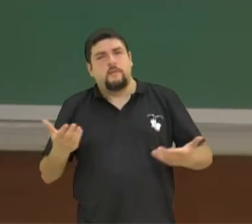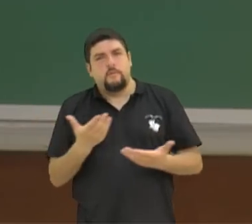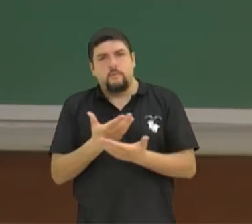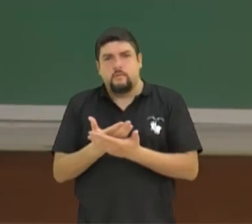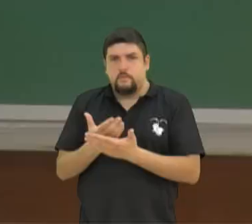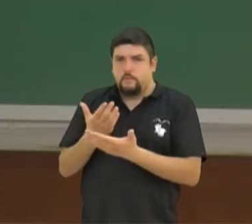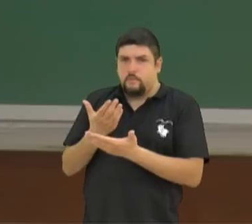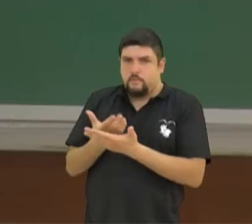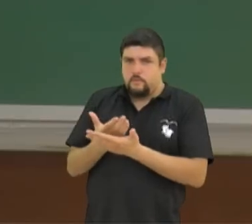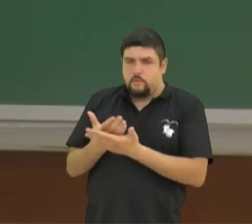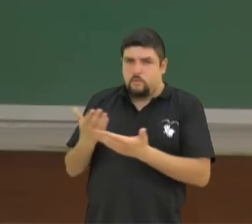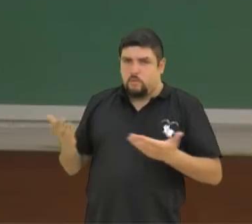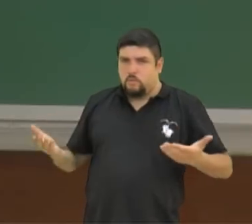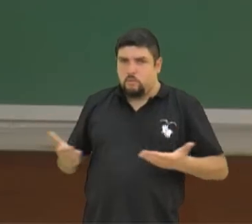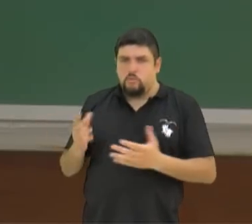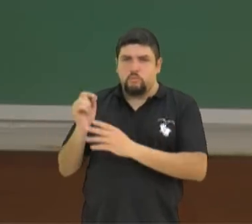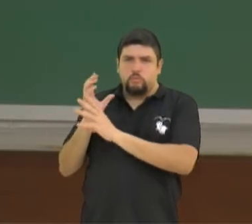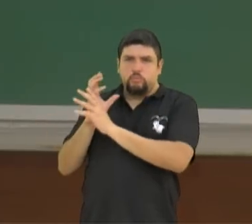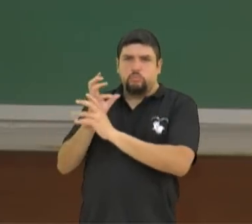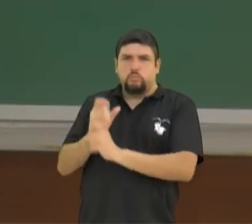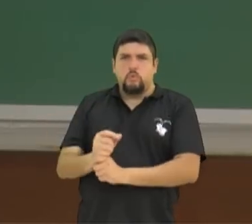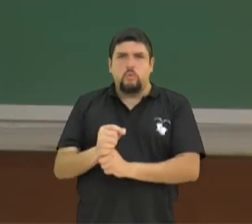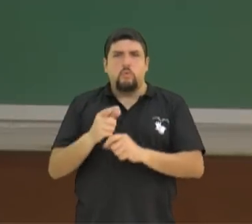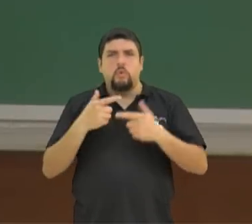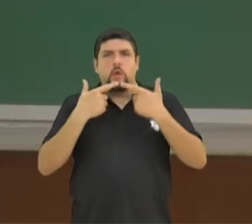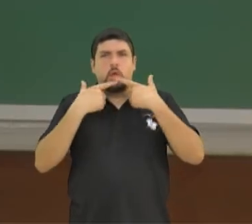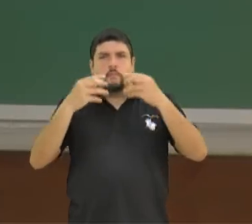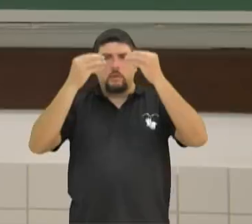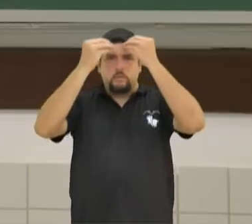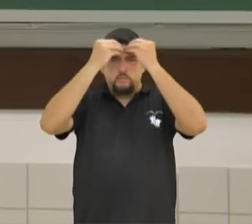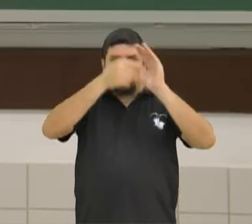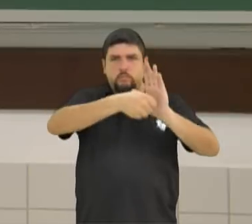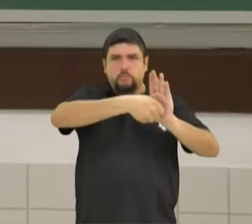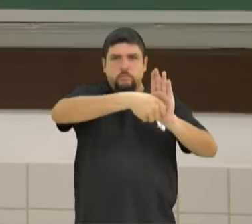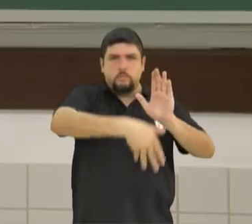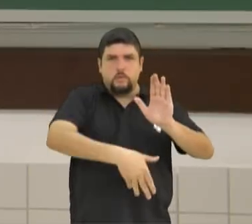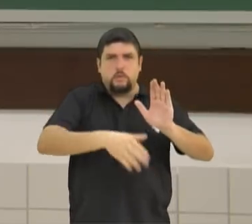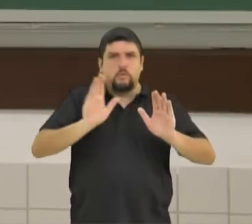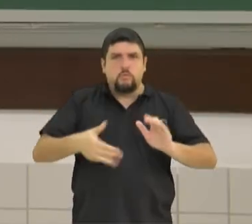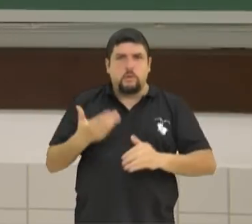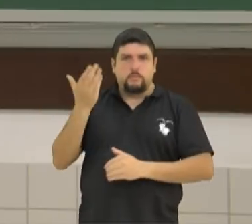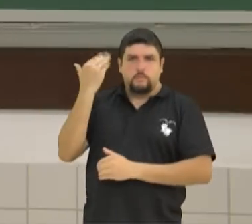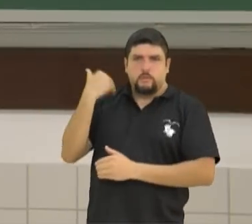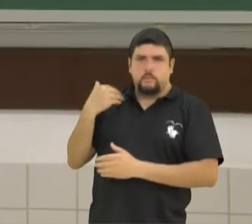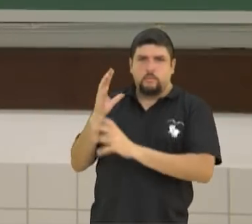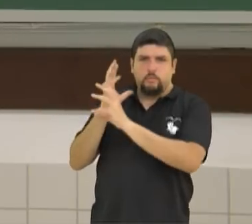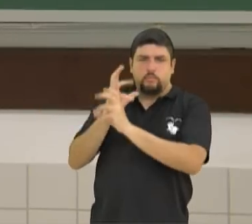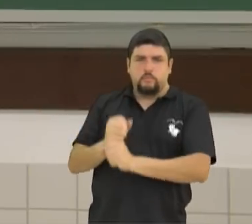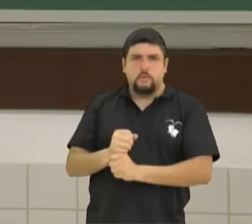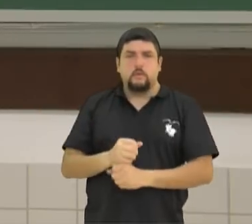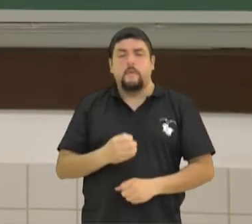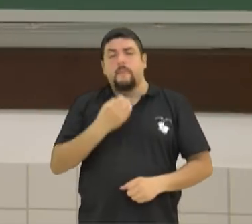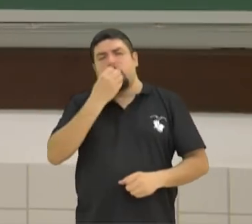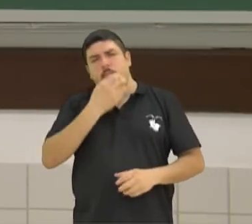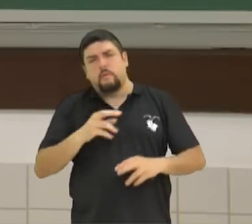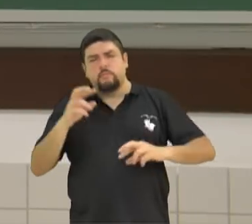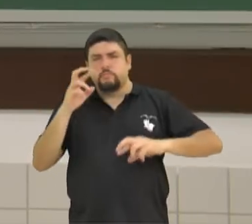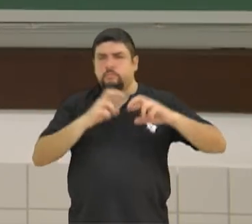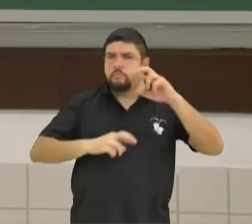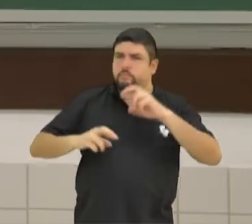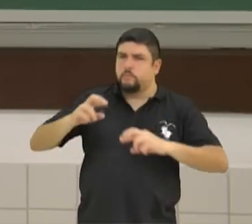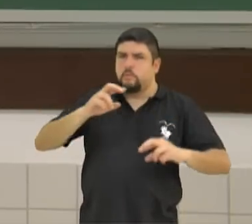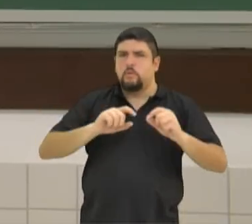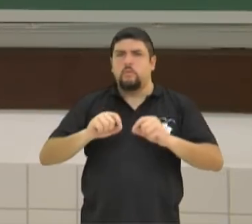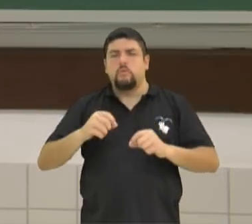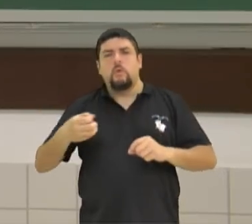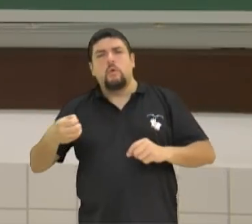hoje consistiu em fazer uma revisão de figuras de linguagem que nós já havíamos estudado anteriormente. Sempre é bom fazer revisão e trazer novos exemplos para vocês, de